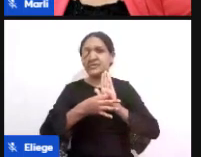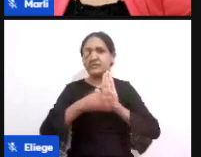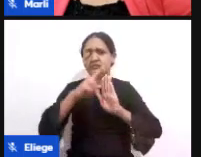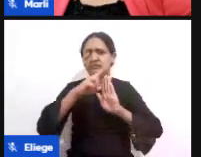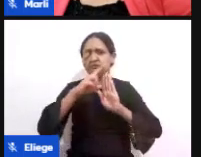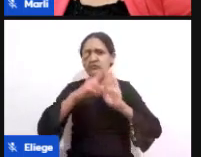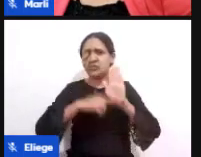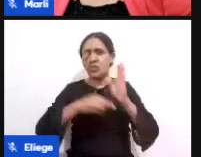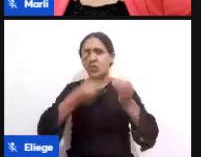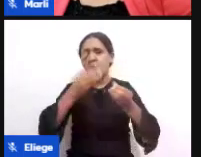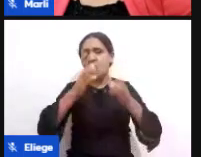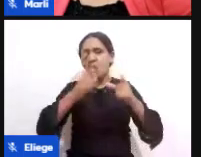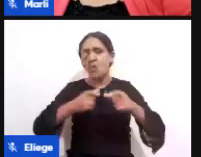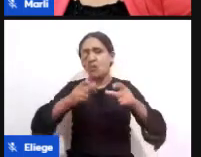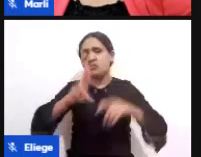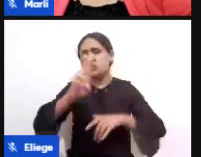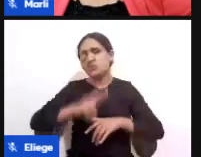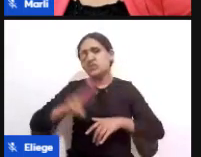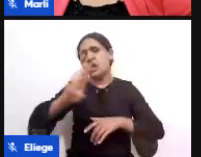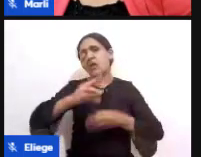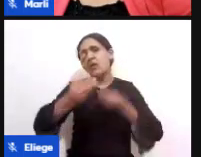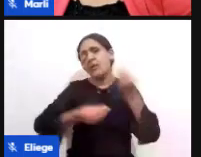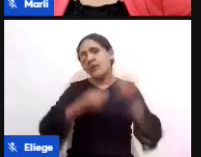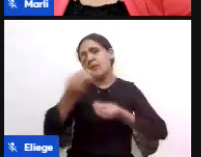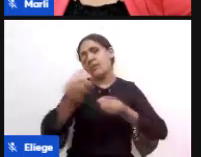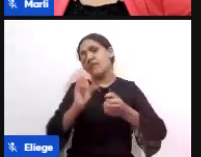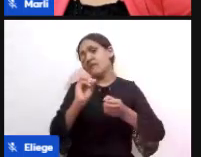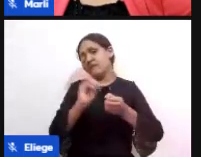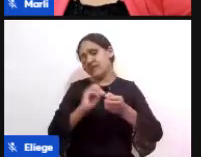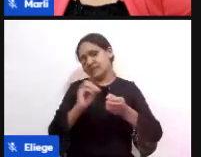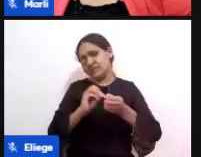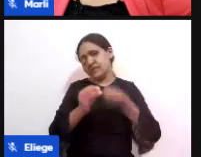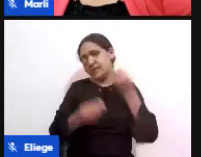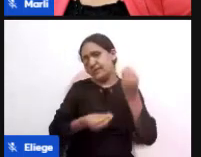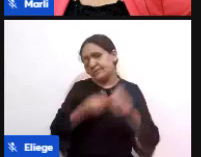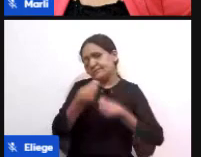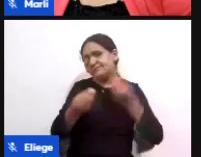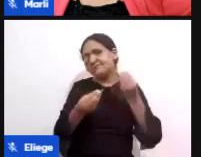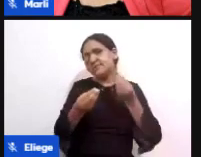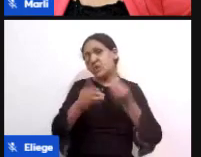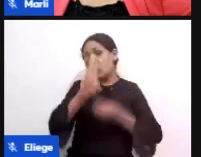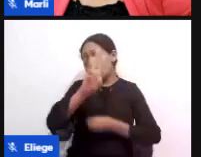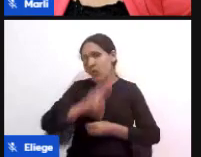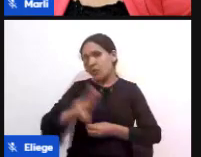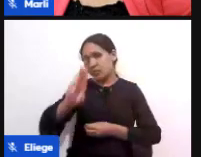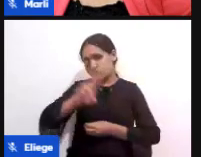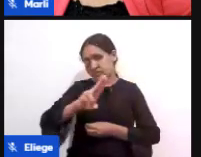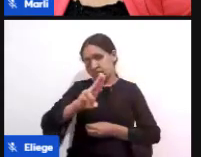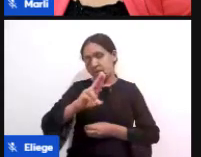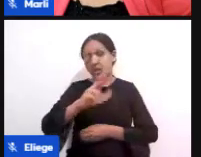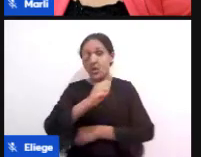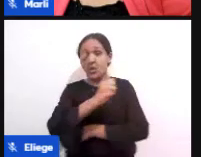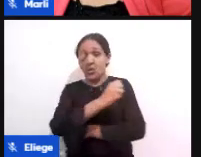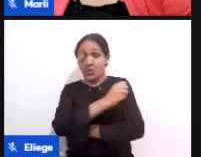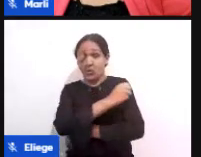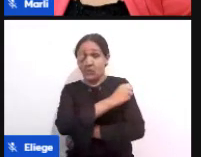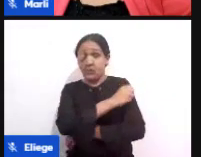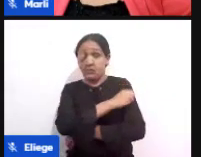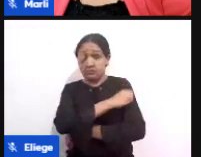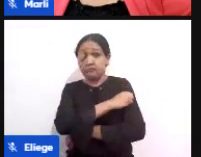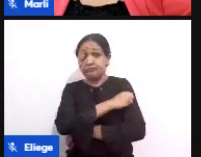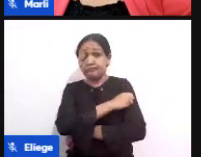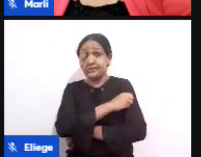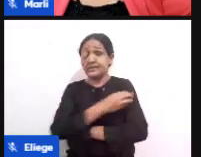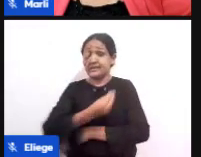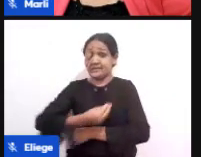utilizar esse material e como ele irá utilizar. O aluno que está em presencial,